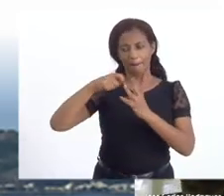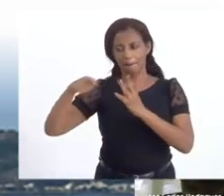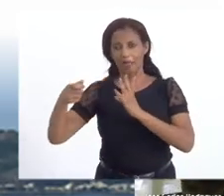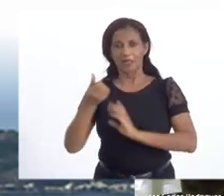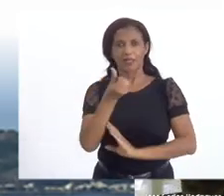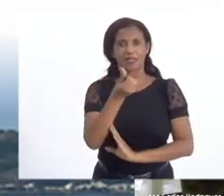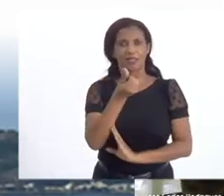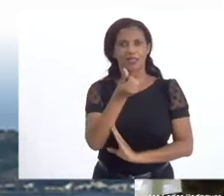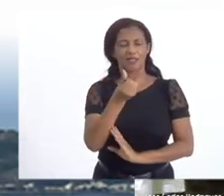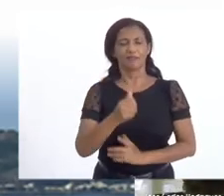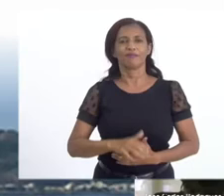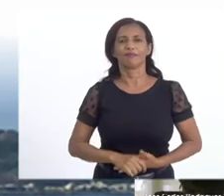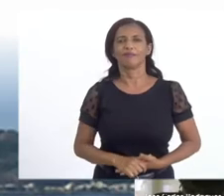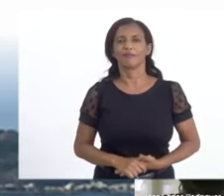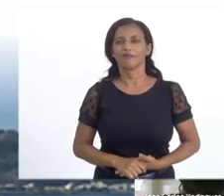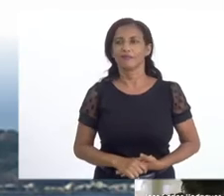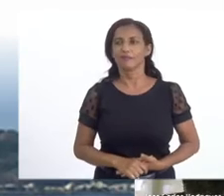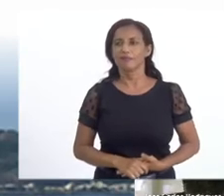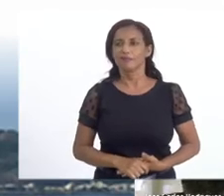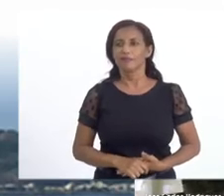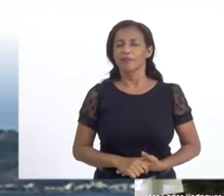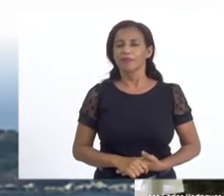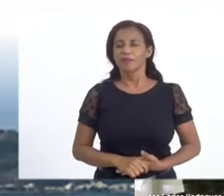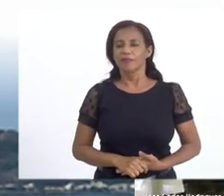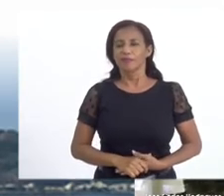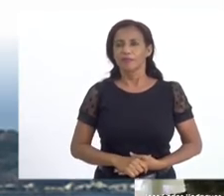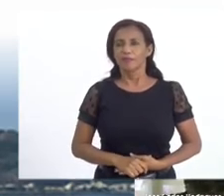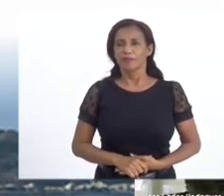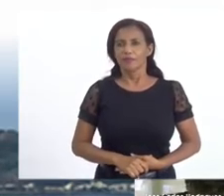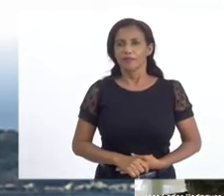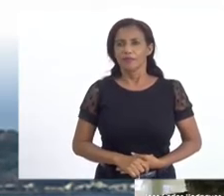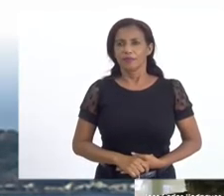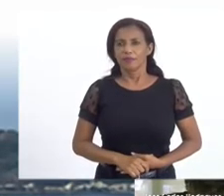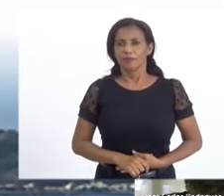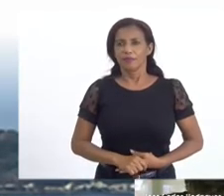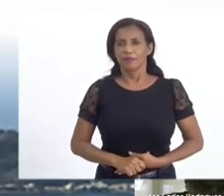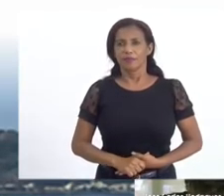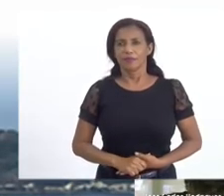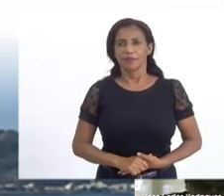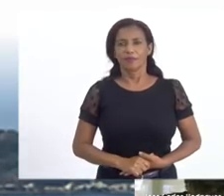6 meses para o aeroporto Santos Dumont.